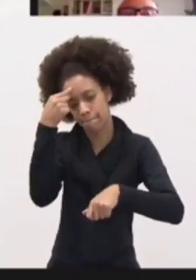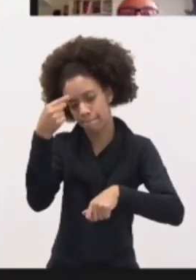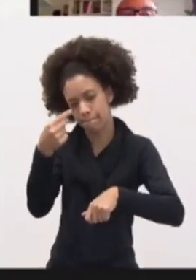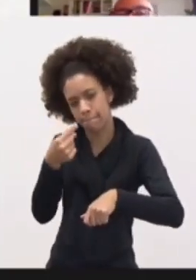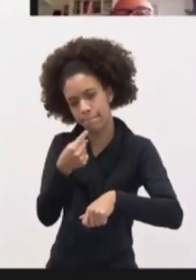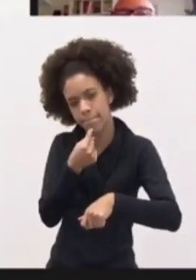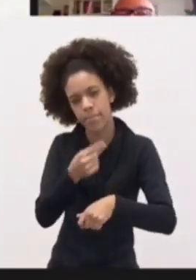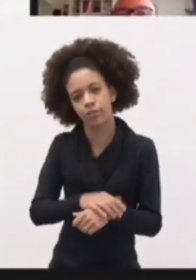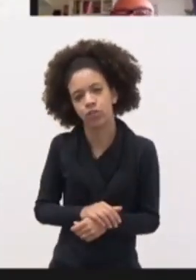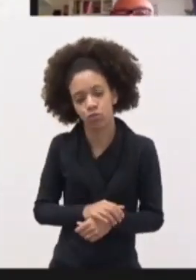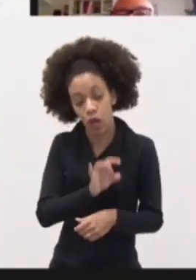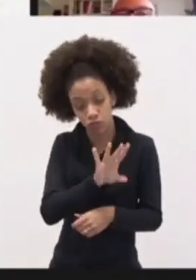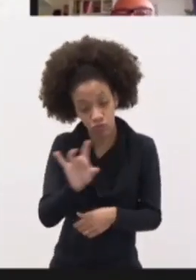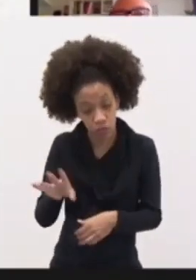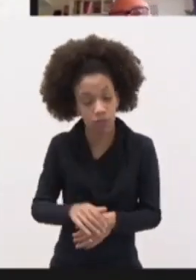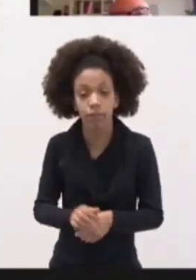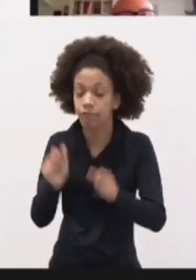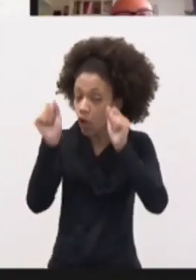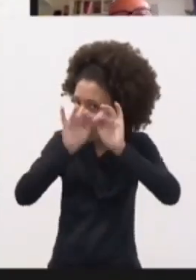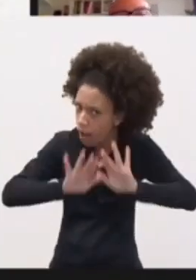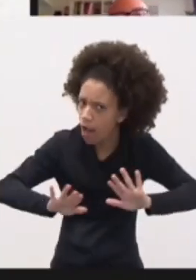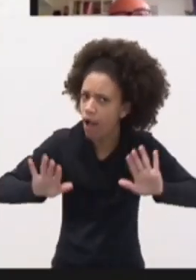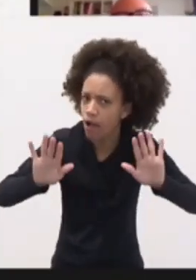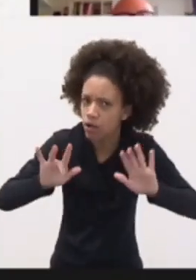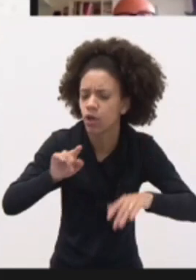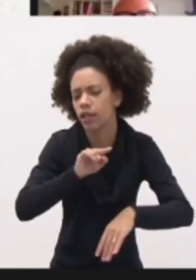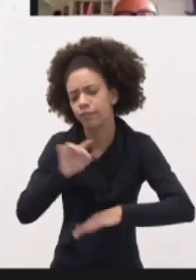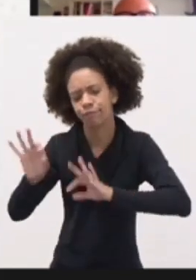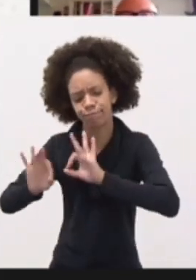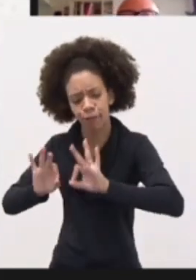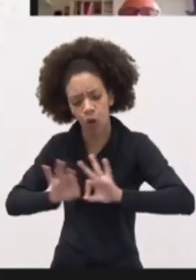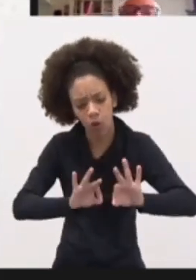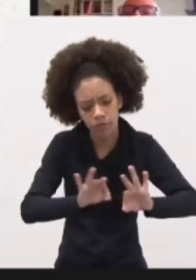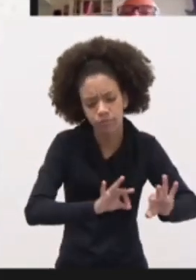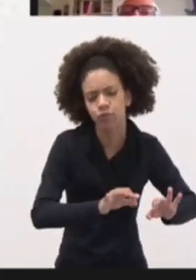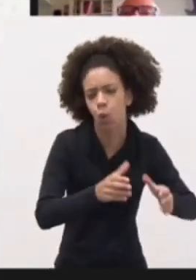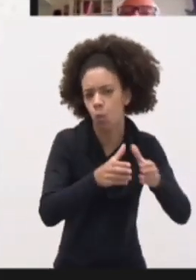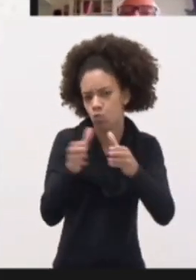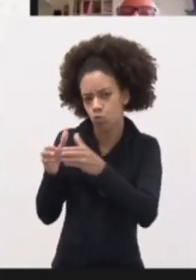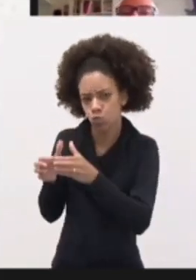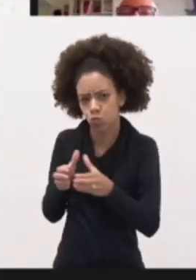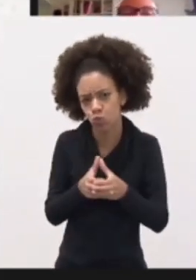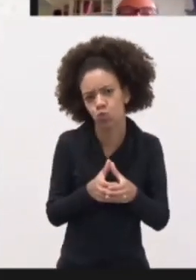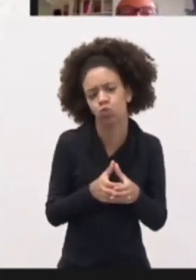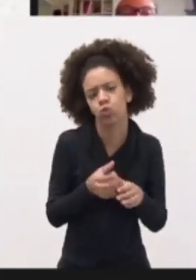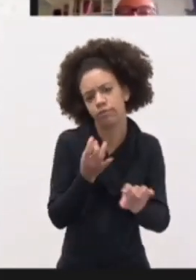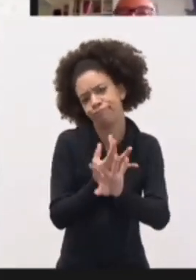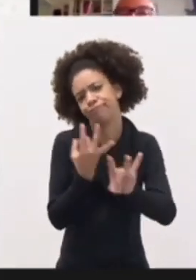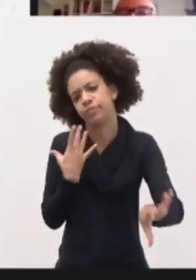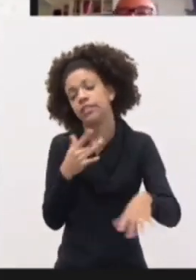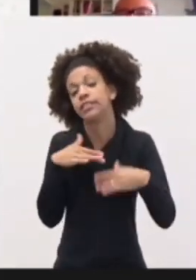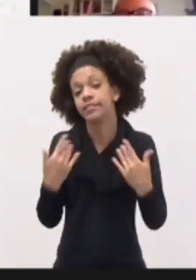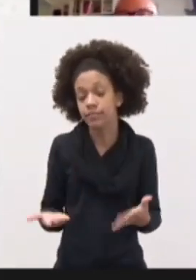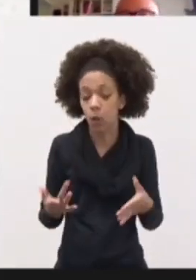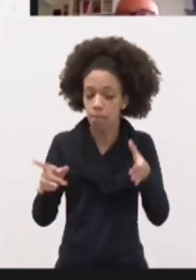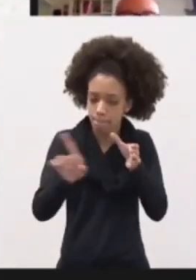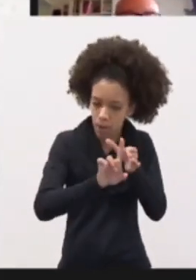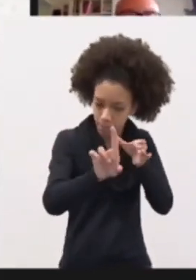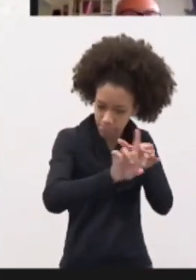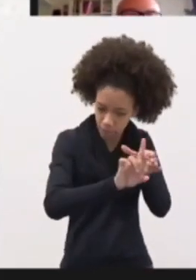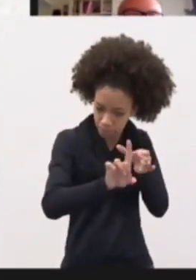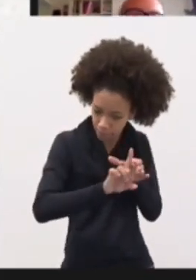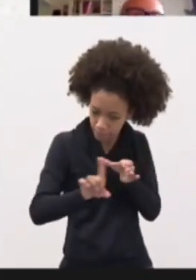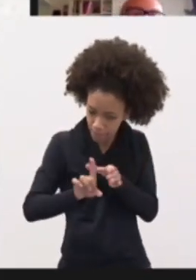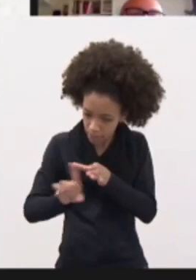E isso ficou muito claro, né, quando ela organizou esses grupos virtuais aí e foi colocando os alunos em cada um desses grupos,